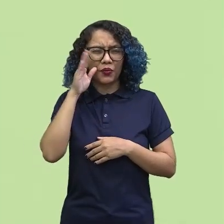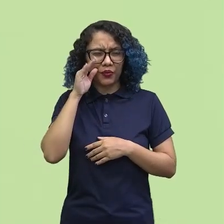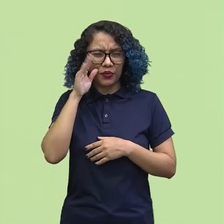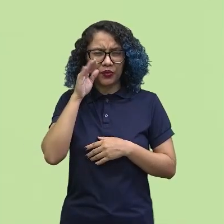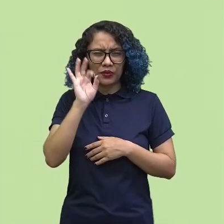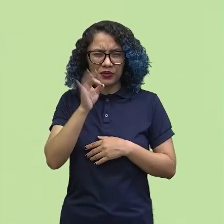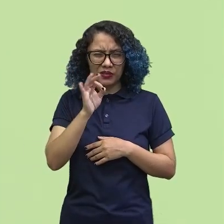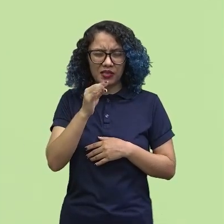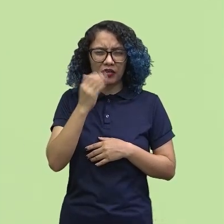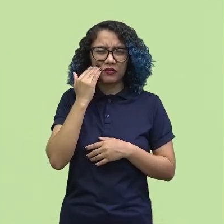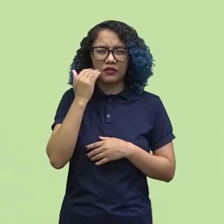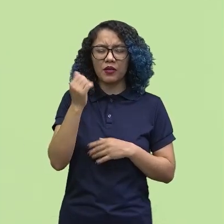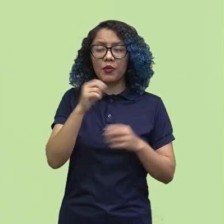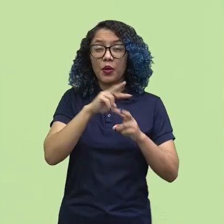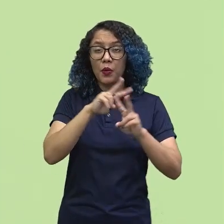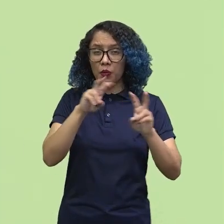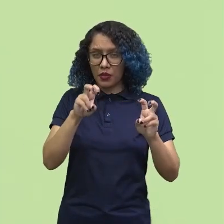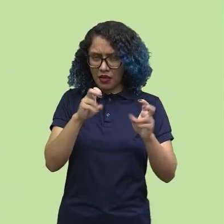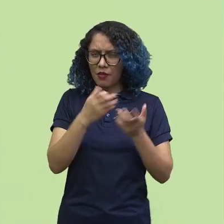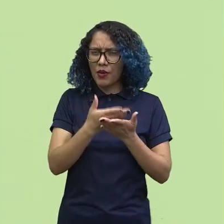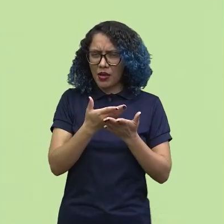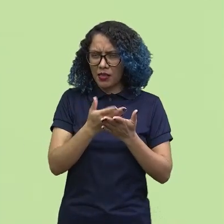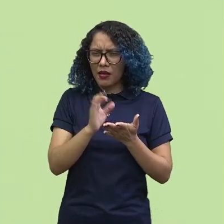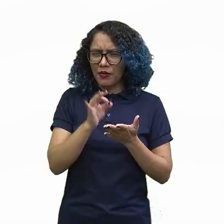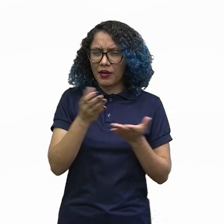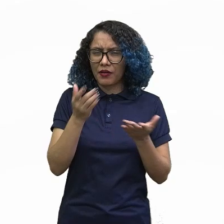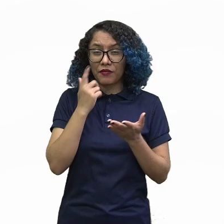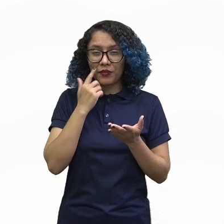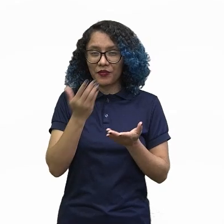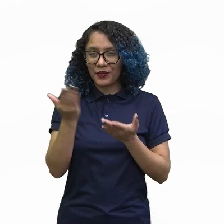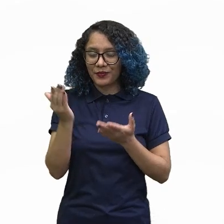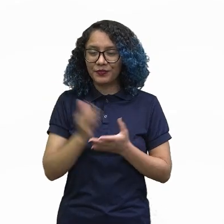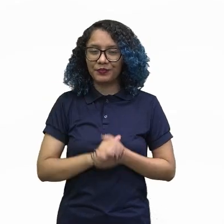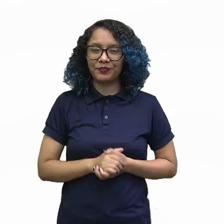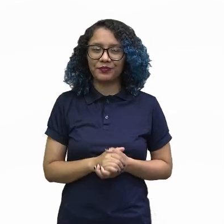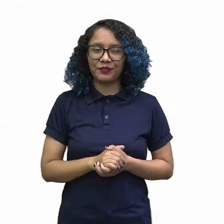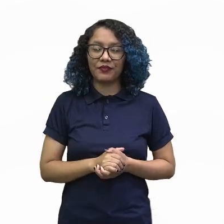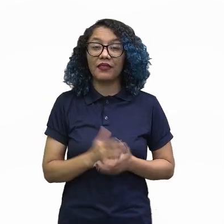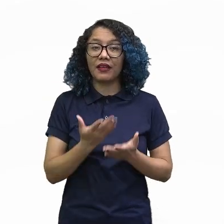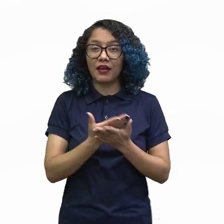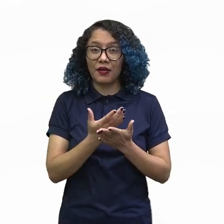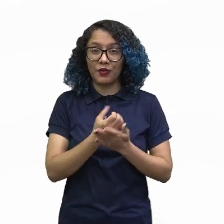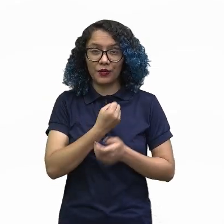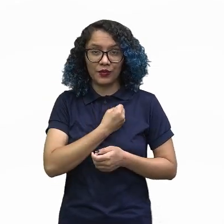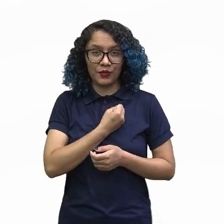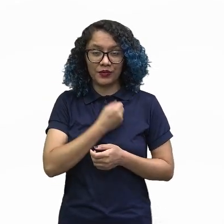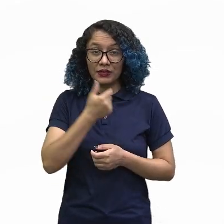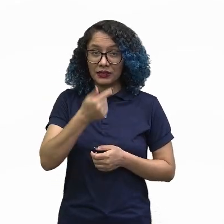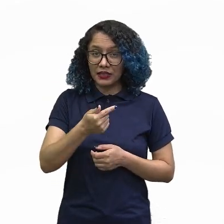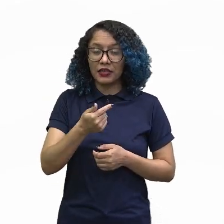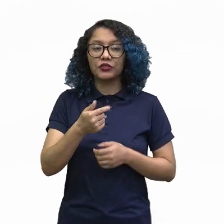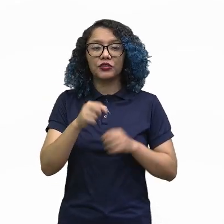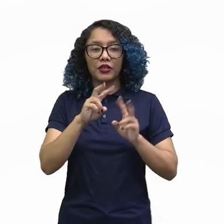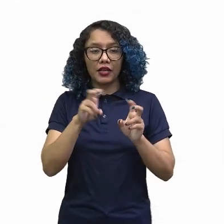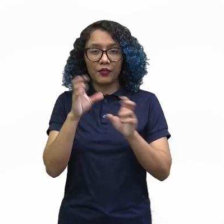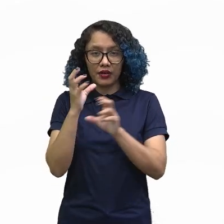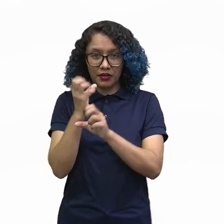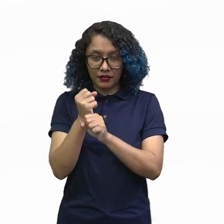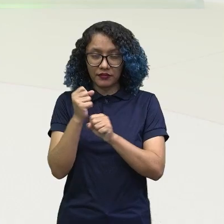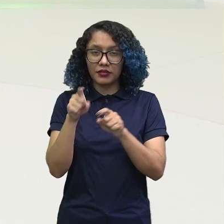curioso para saber qual o tema desta aula. Vamos lá conferir? Aula 7, revisão